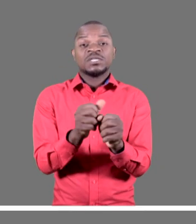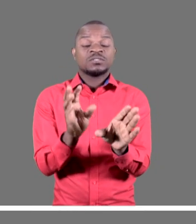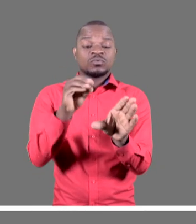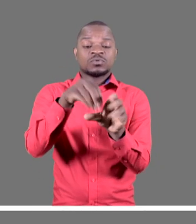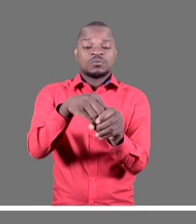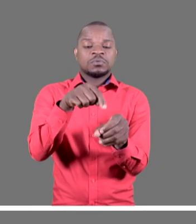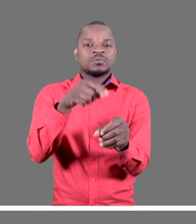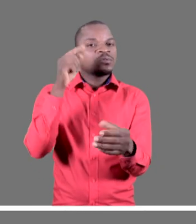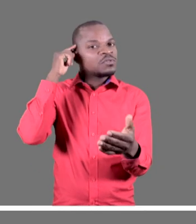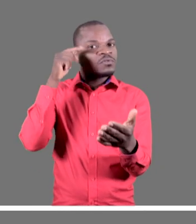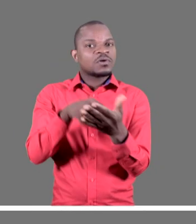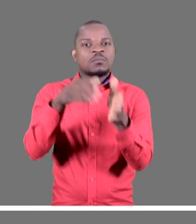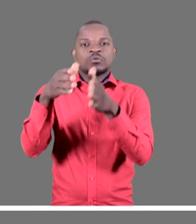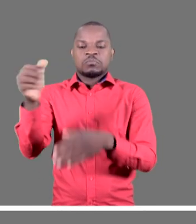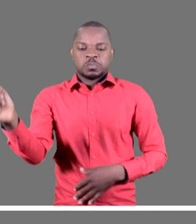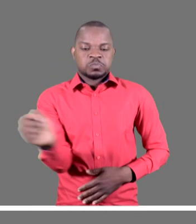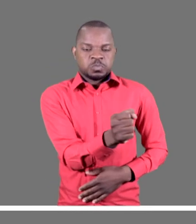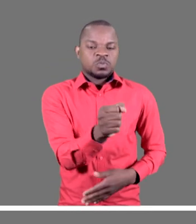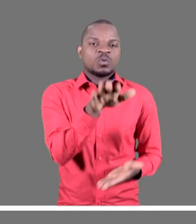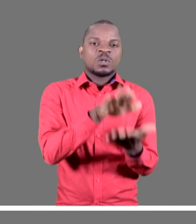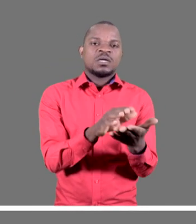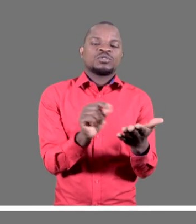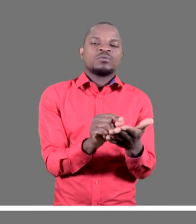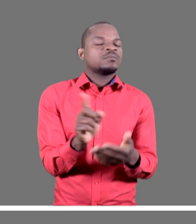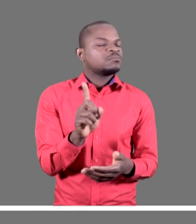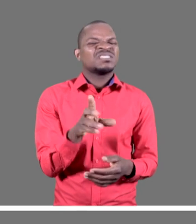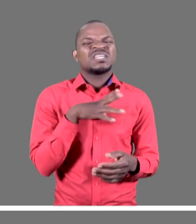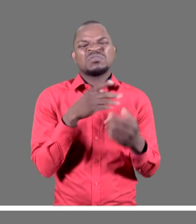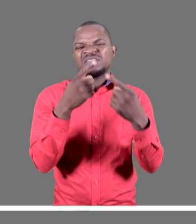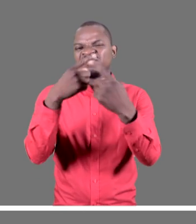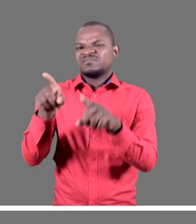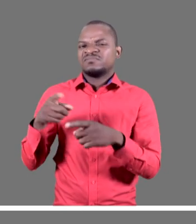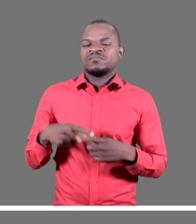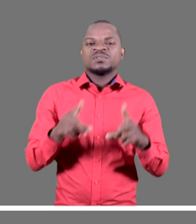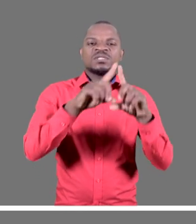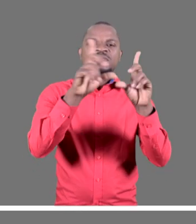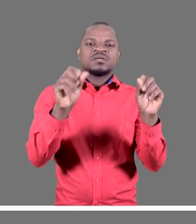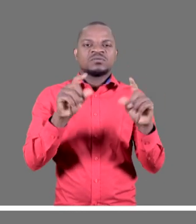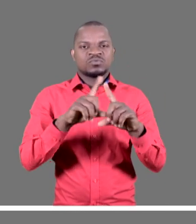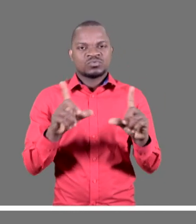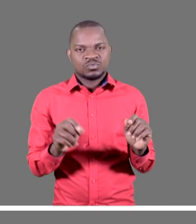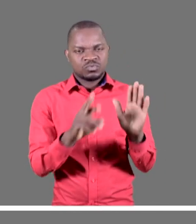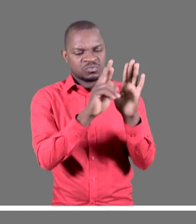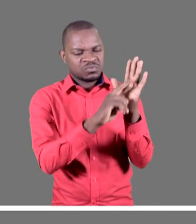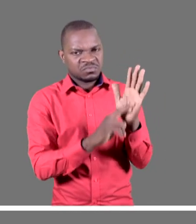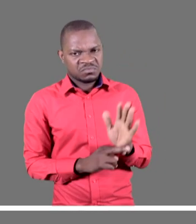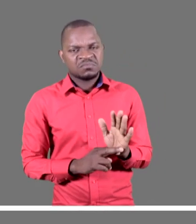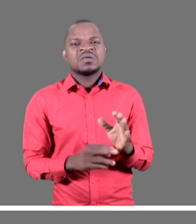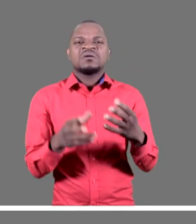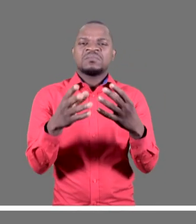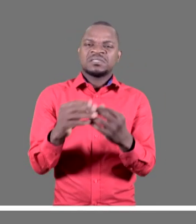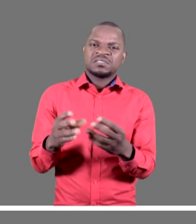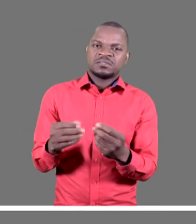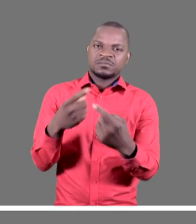não significa o aluno estar lá na escola, mas é um conjunto de serviços, um conjunto de